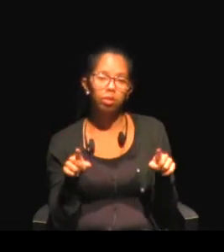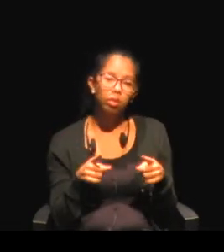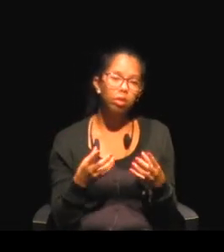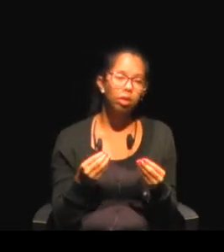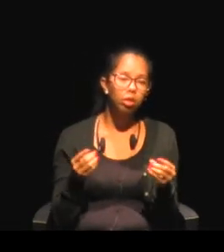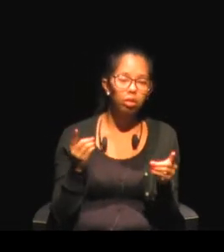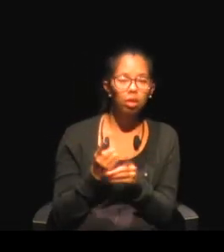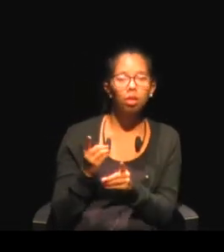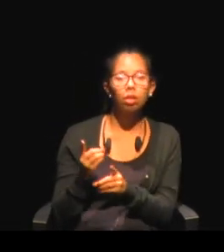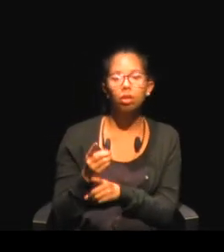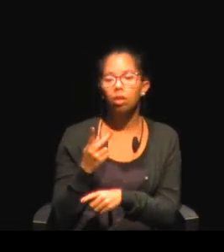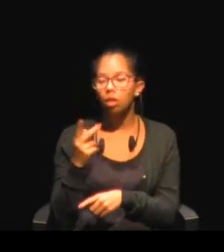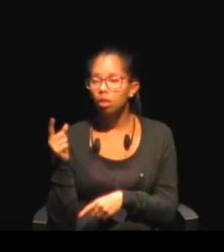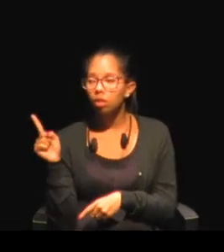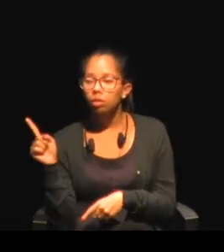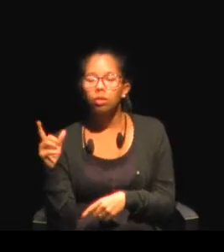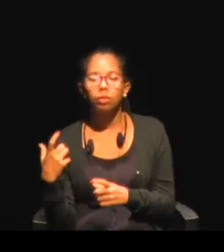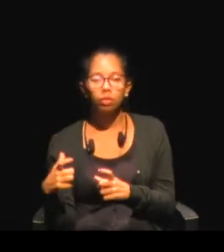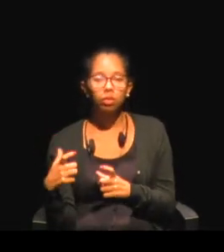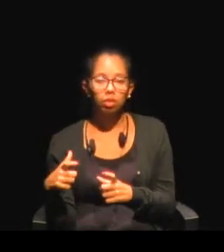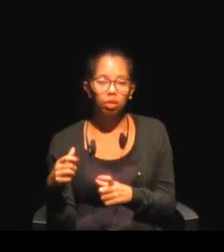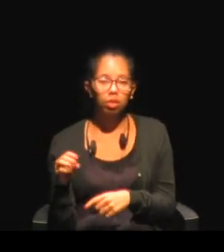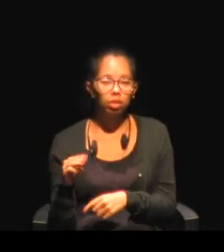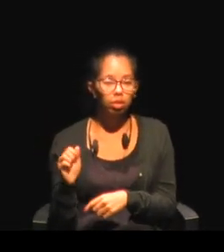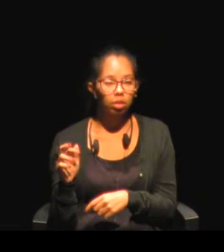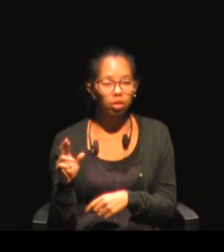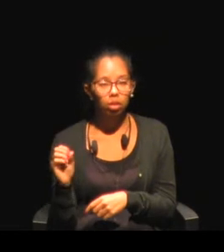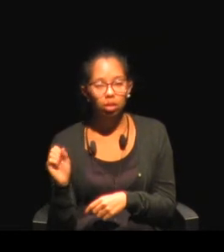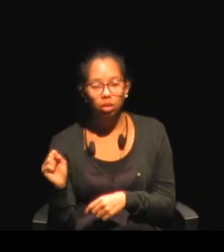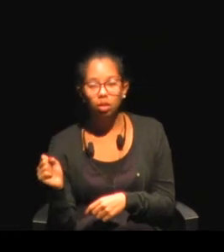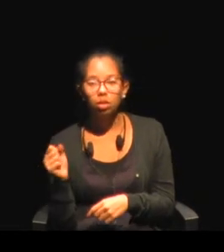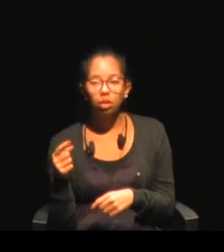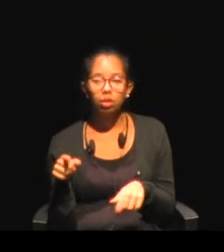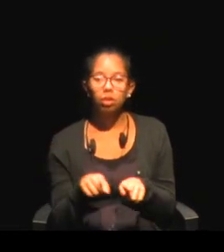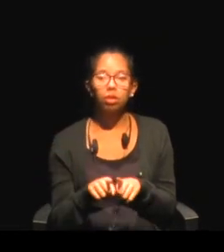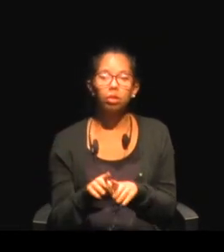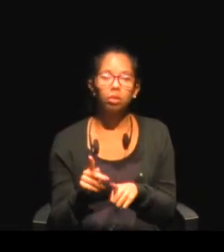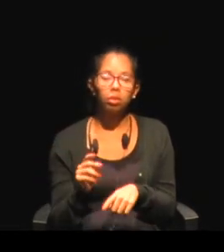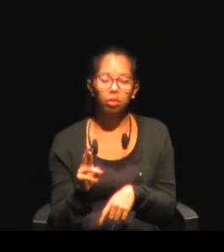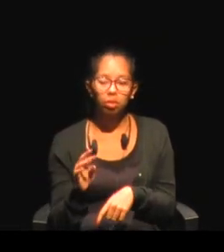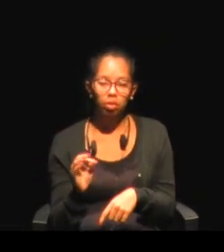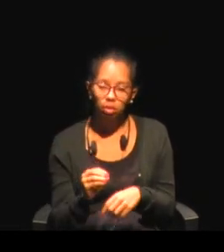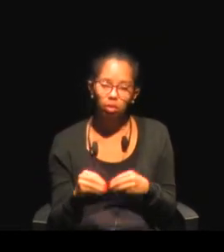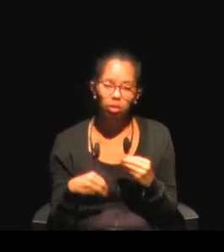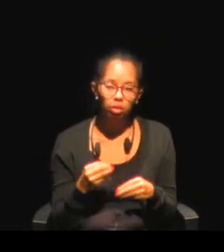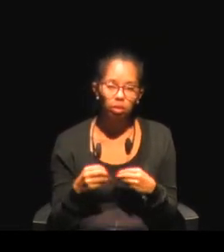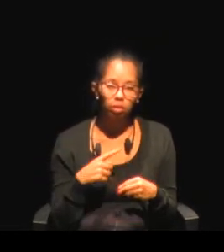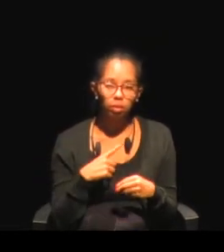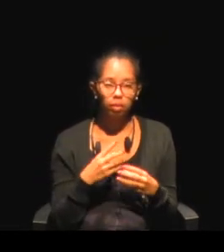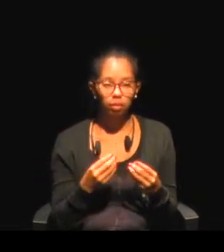grandes acontecimentos, grandes encontros das pessoas se dá nesse lugar chamado Marco Zero. E o porto